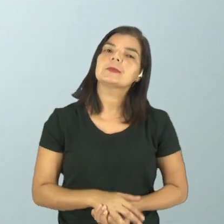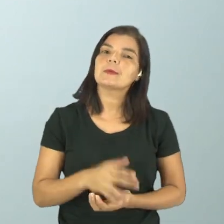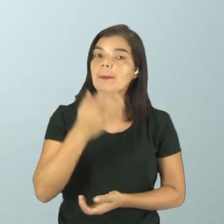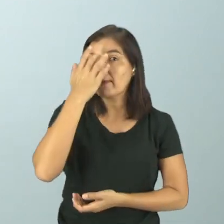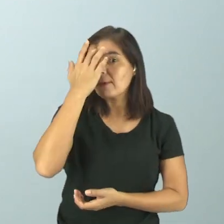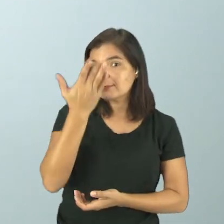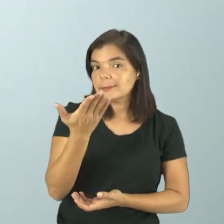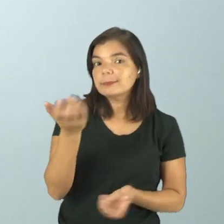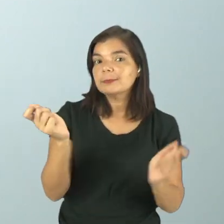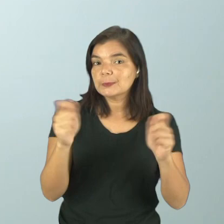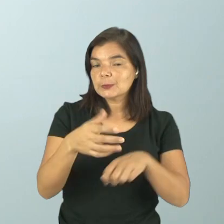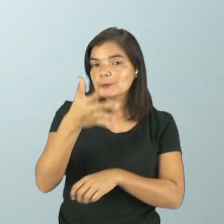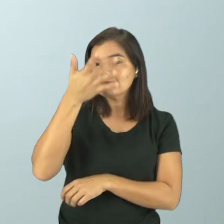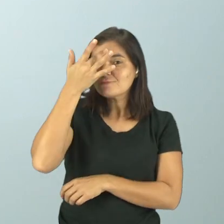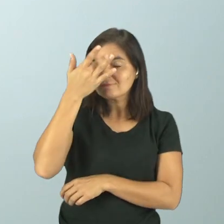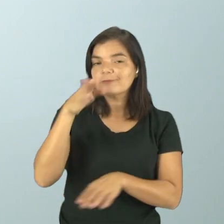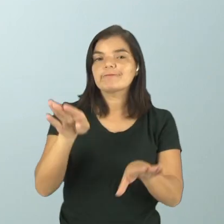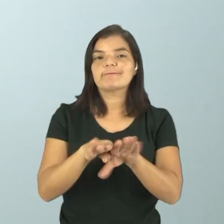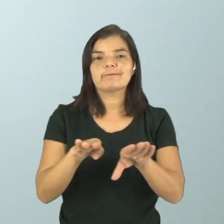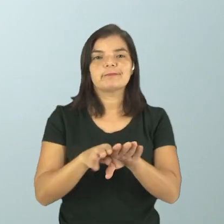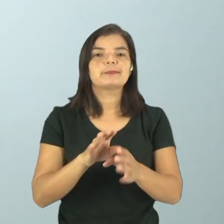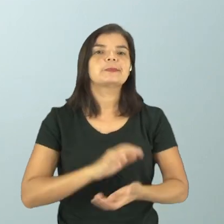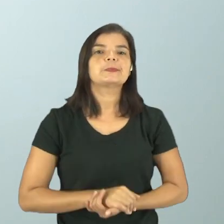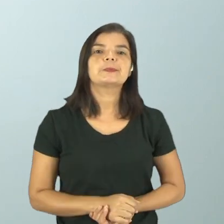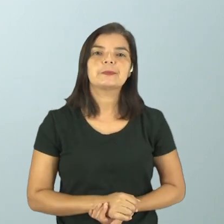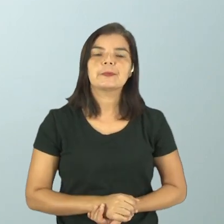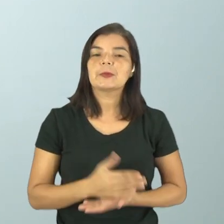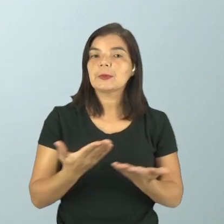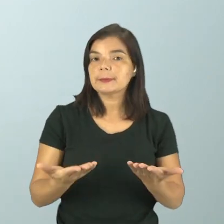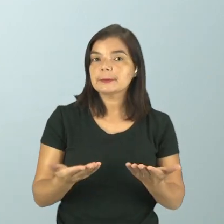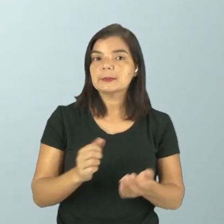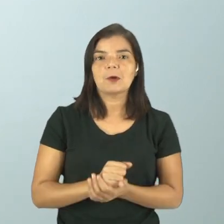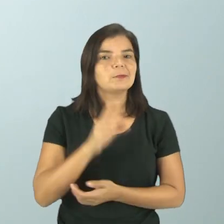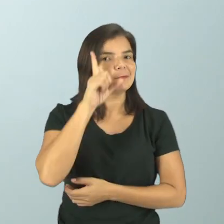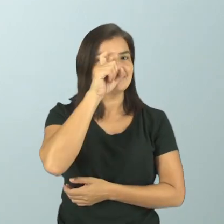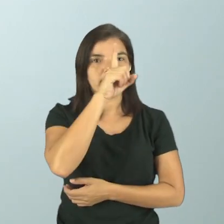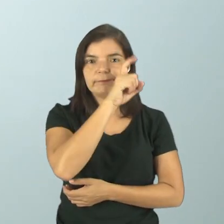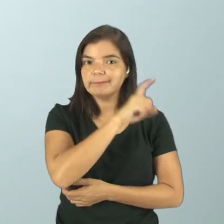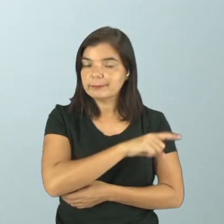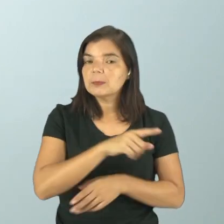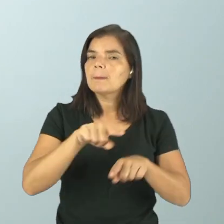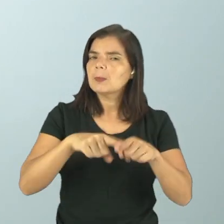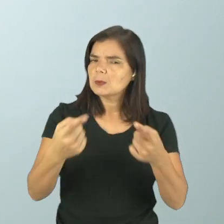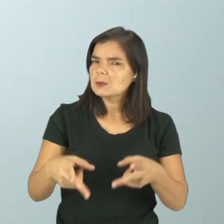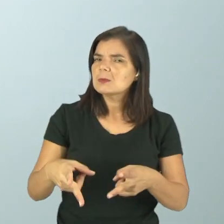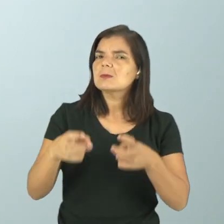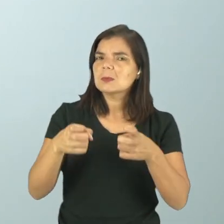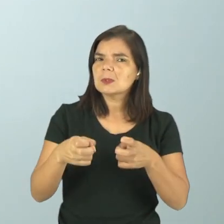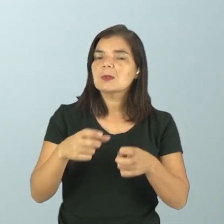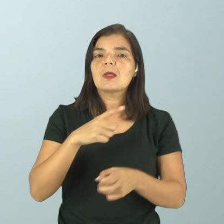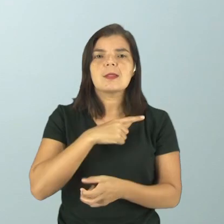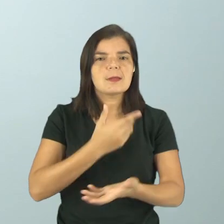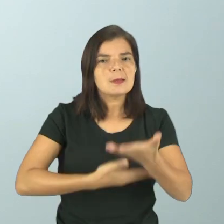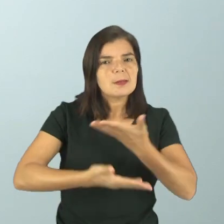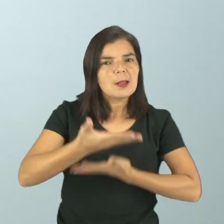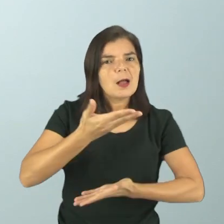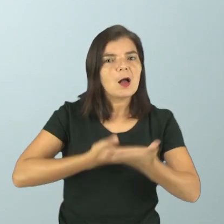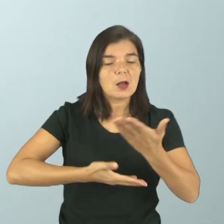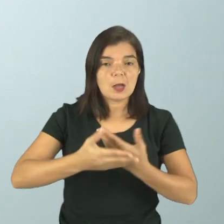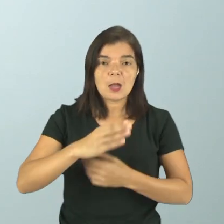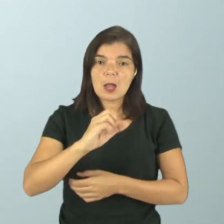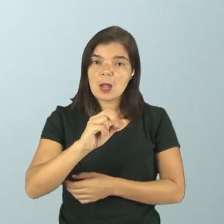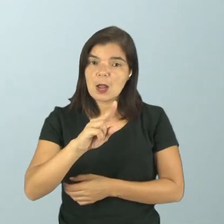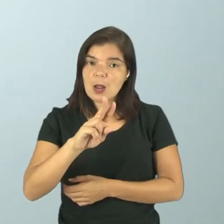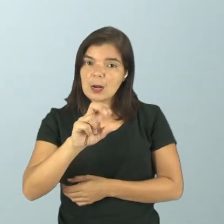mais fácil de a gente poder memorizar e gostar mais, não é, gente? Vejam, não foi difícil. Vocês perceberam que a gente tem uma relação de causa